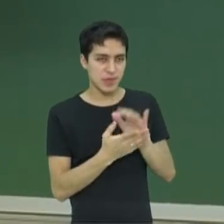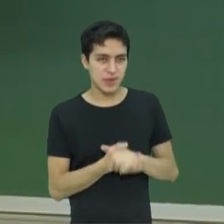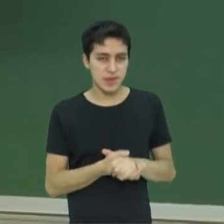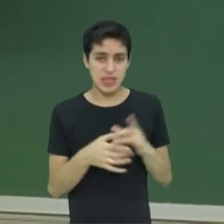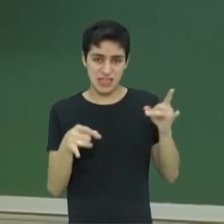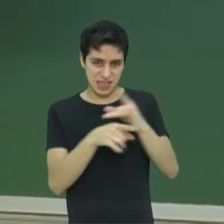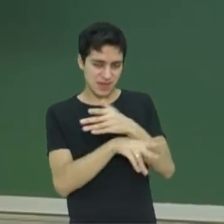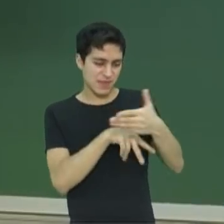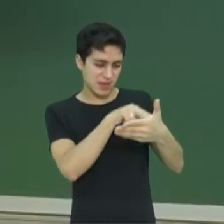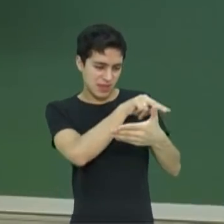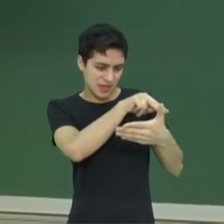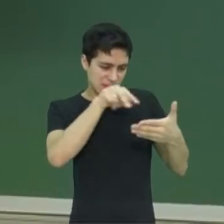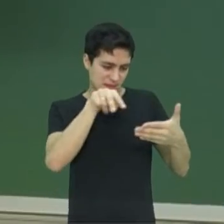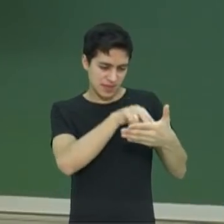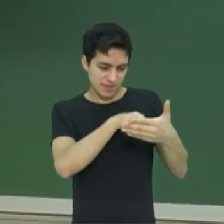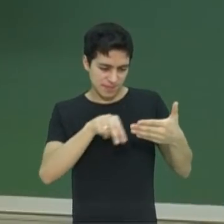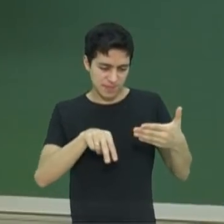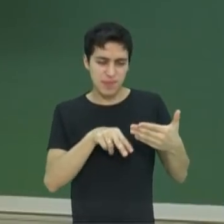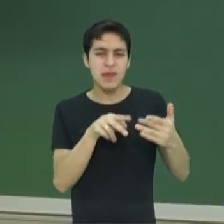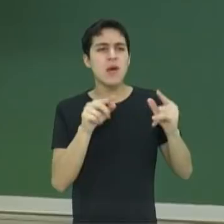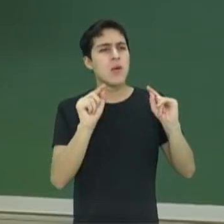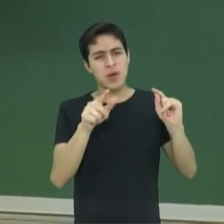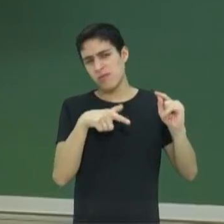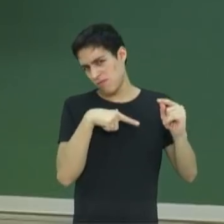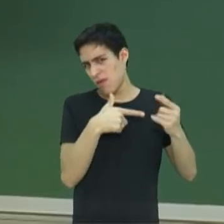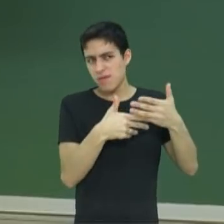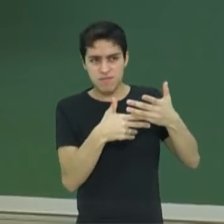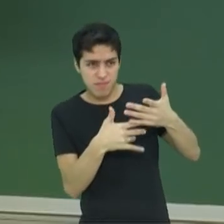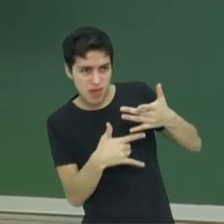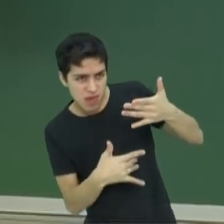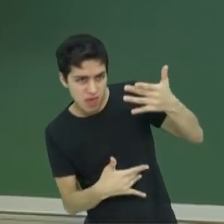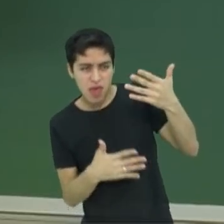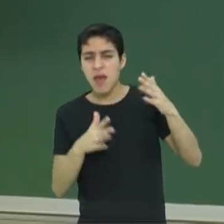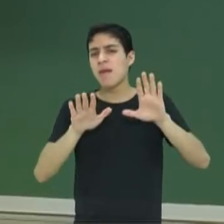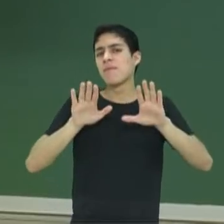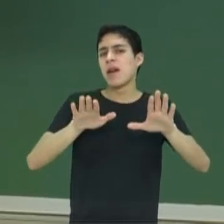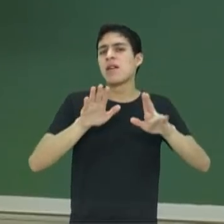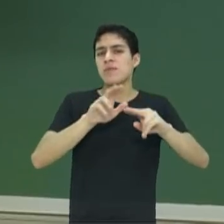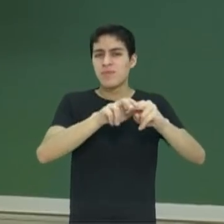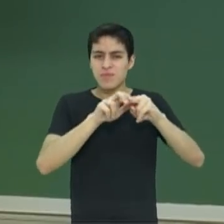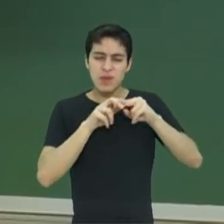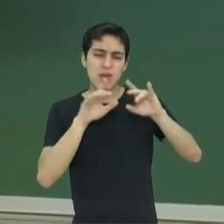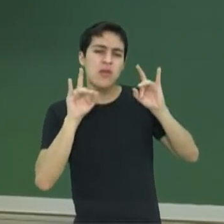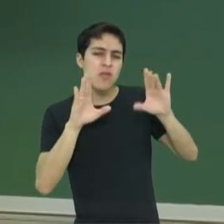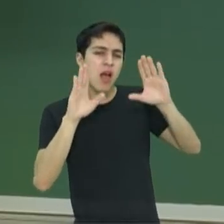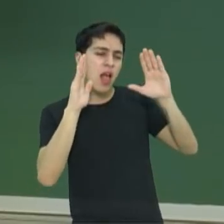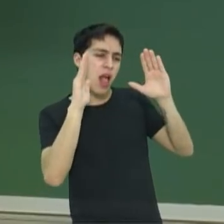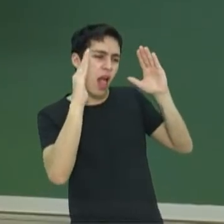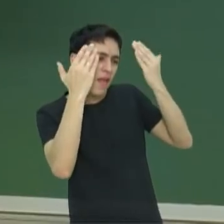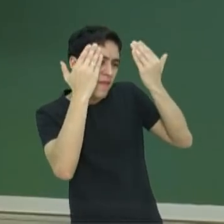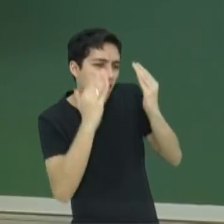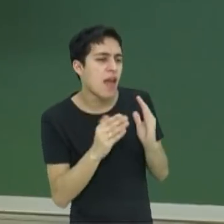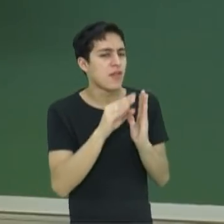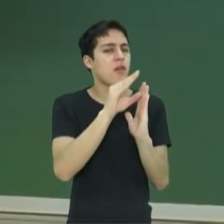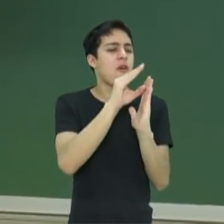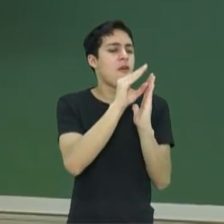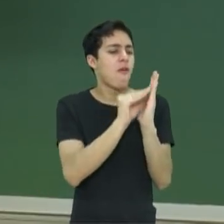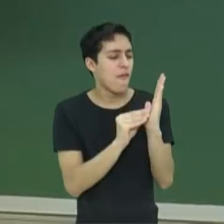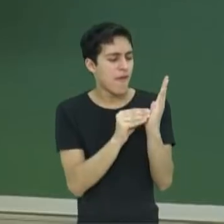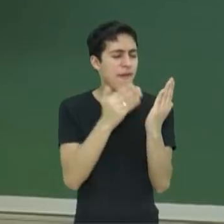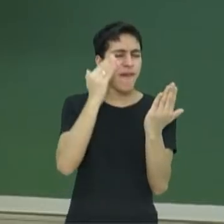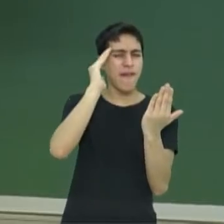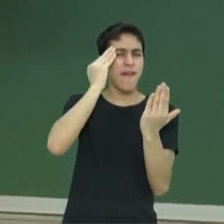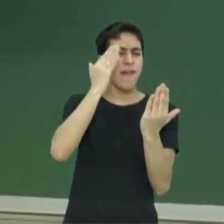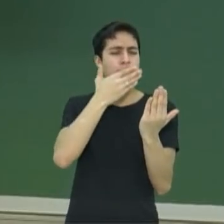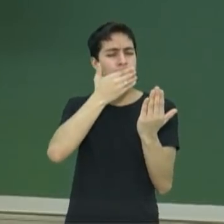objetivos. Nós temos aqui a sinalização que há continuação a essa crônica, por uma questão de análise do conteúdo, para nós